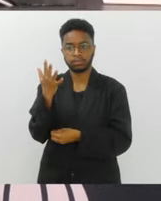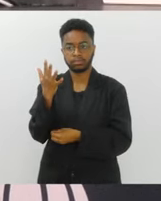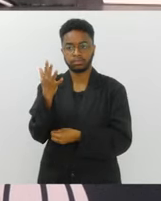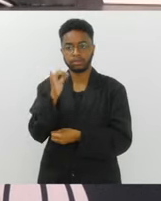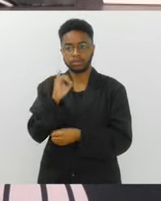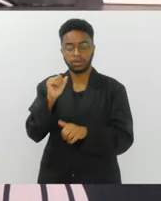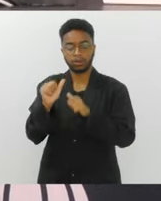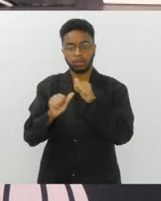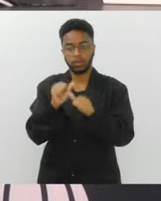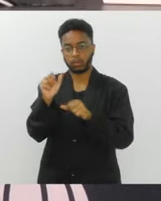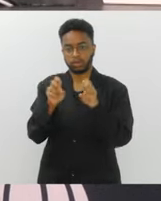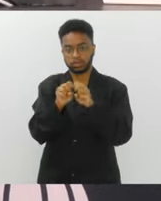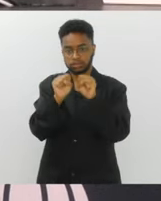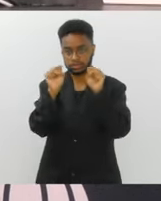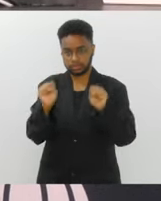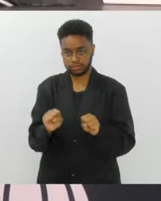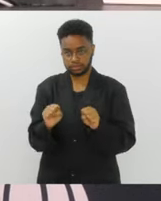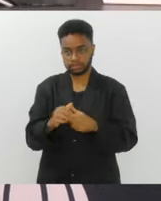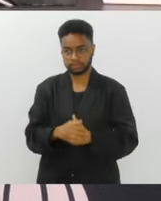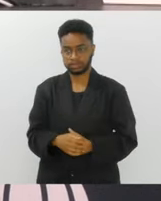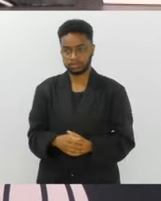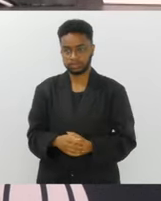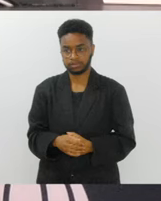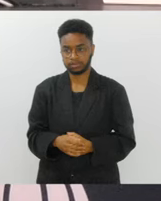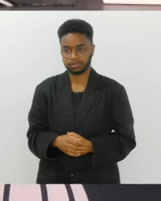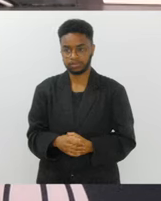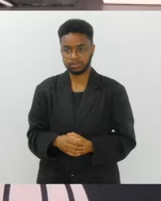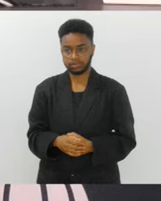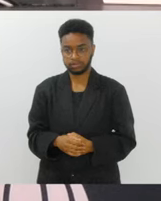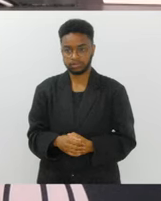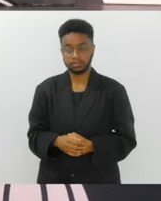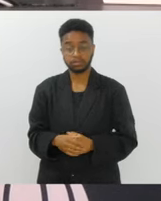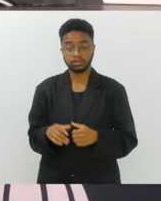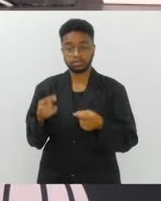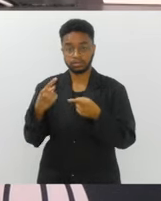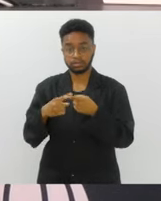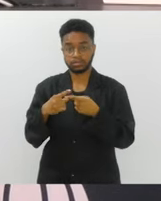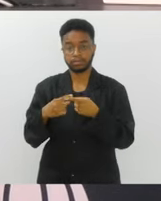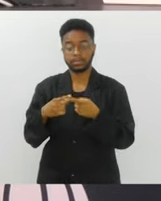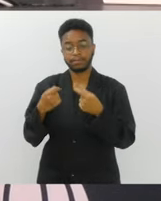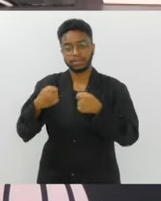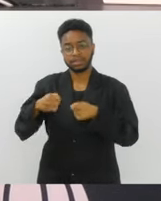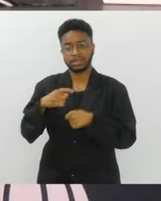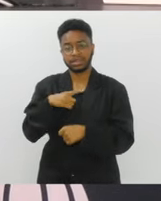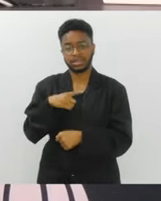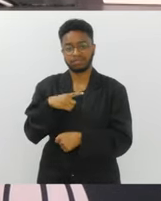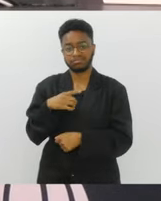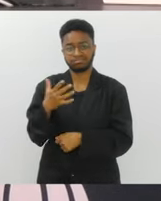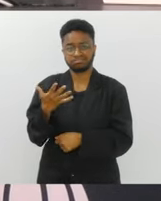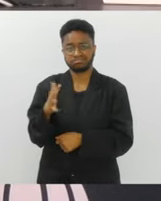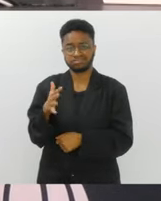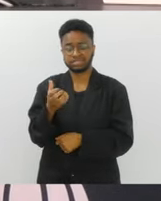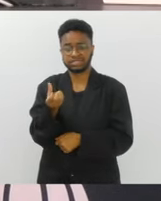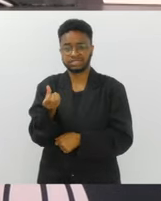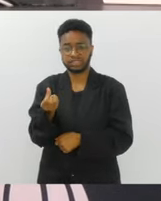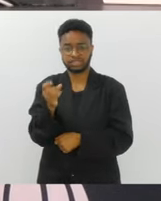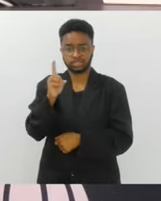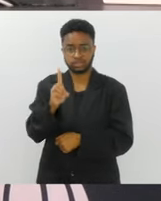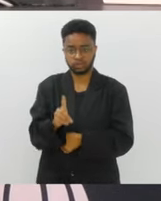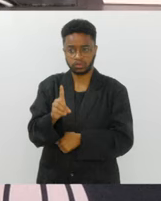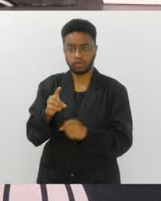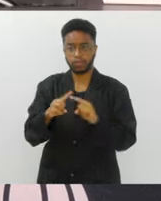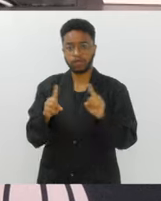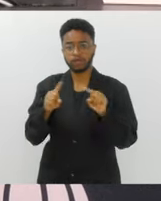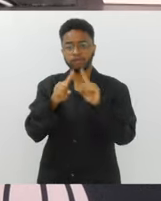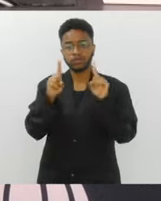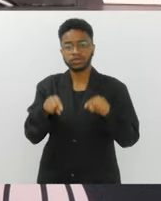mudando o sistema. A Supervia tem meia dúzia de diretores lá, que são as pessoas. Os